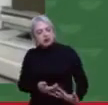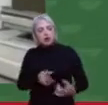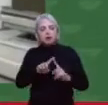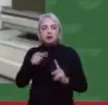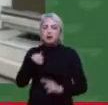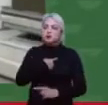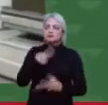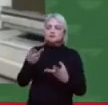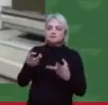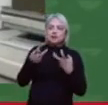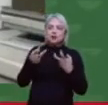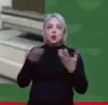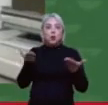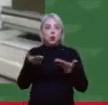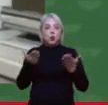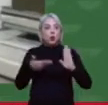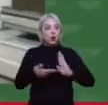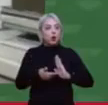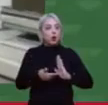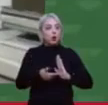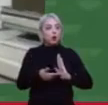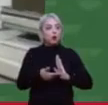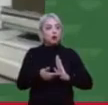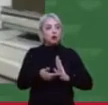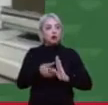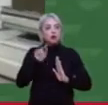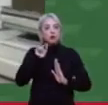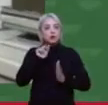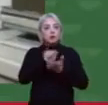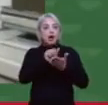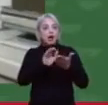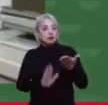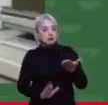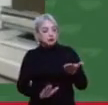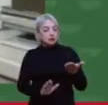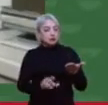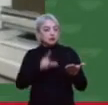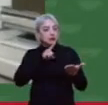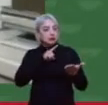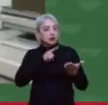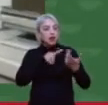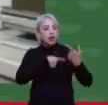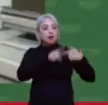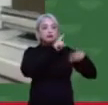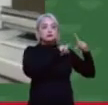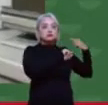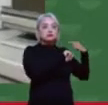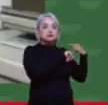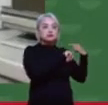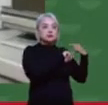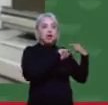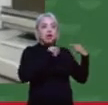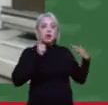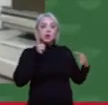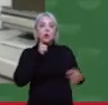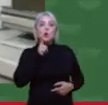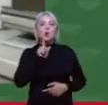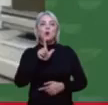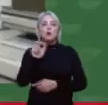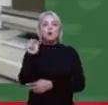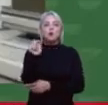mas nós estamos vendo hoje na Câmara dos Deputados uma ação que leva para trás aquilo que a gente